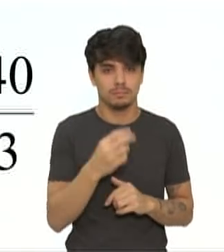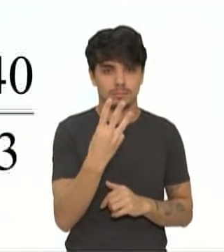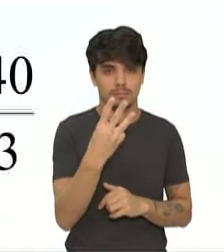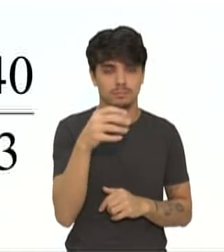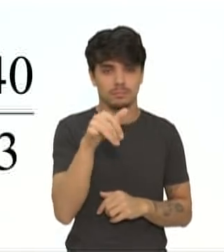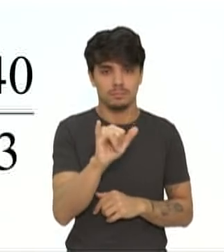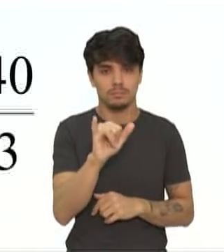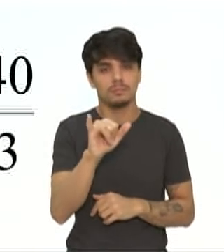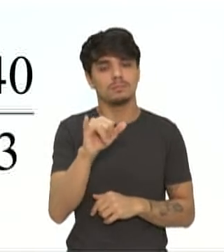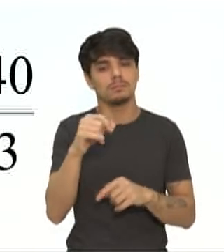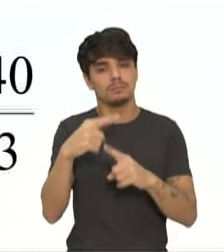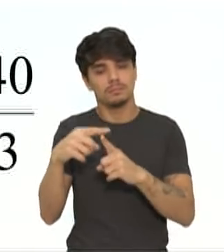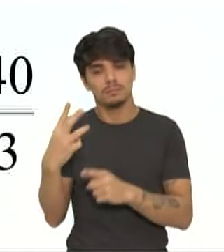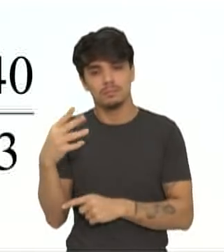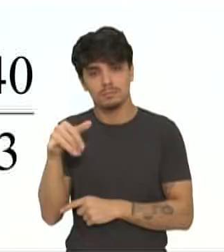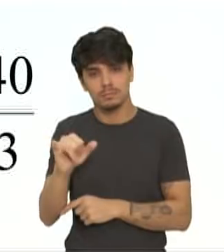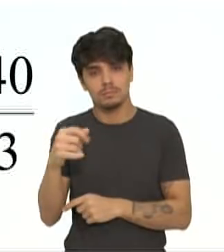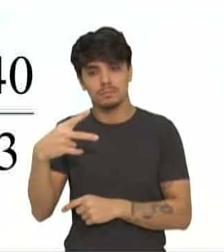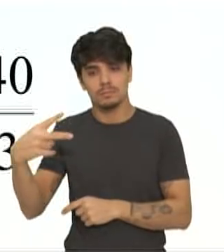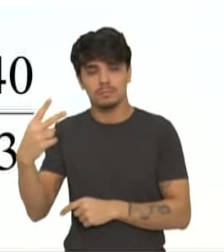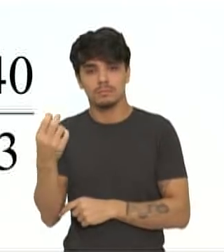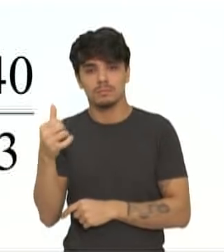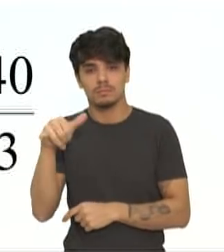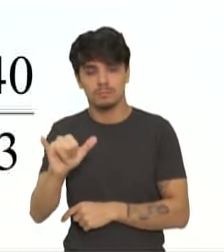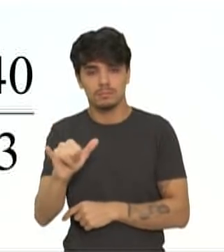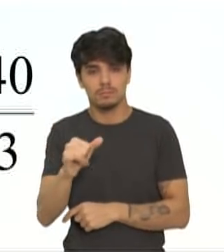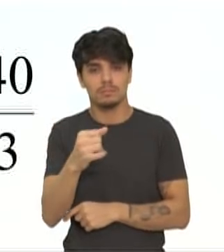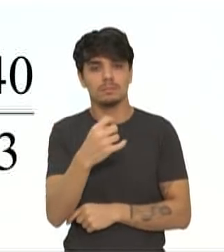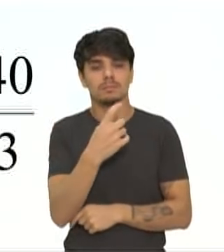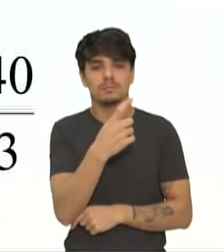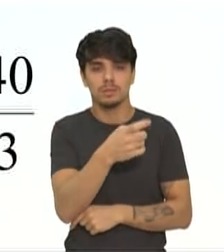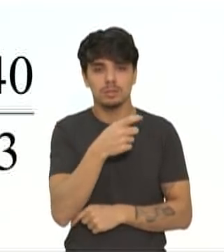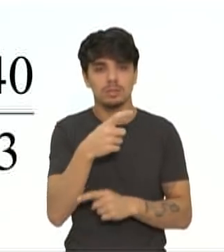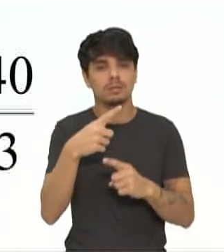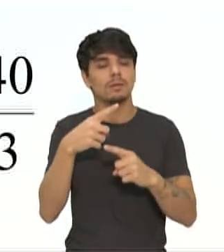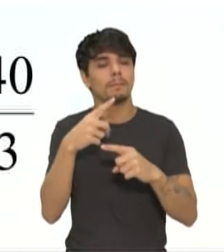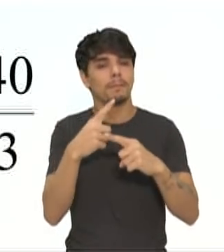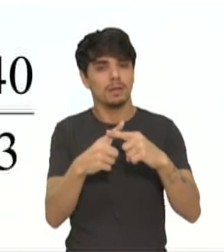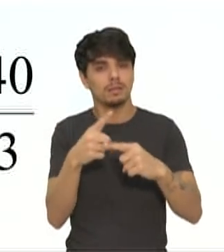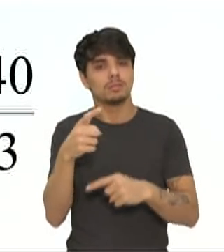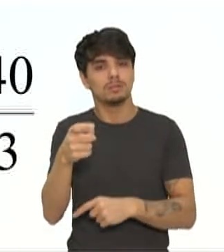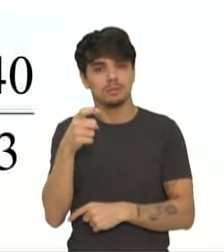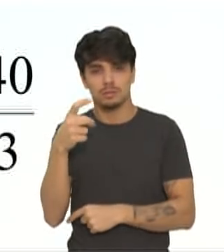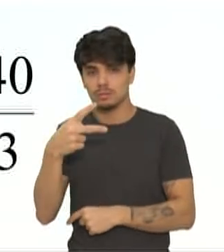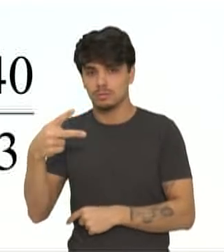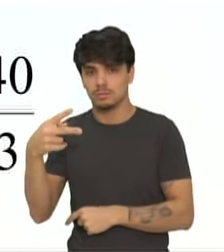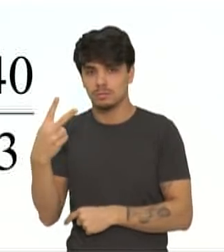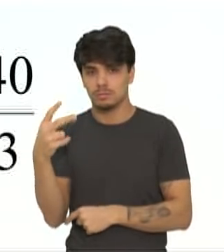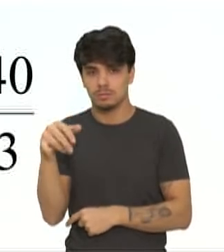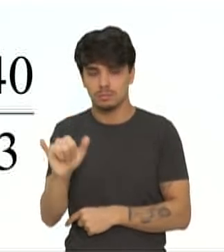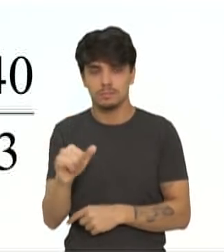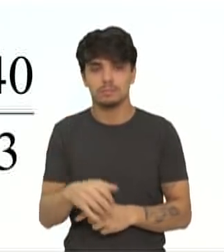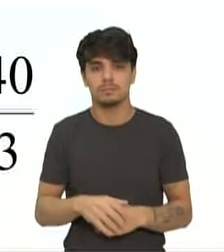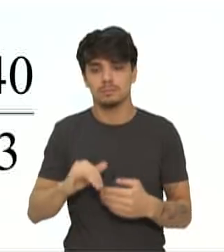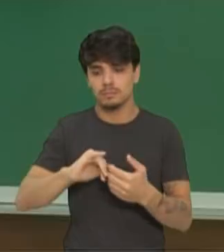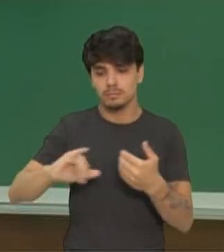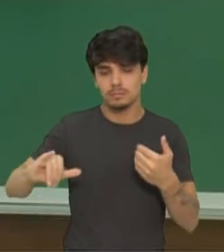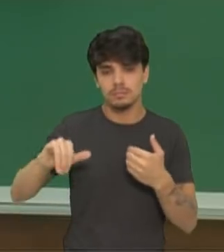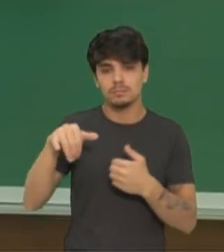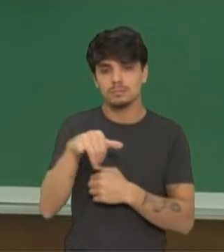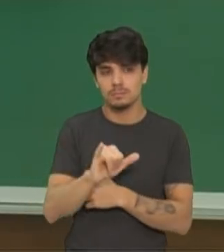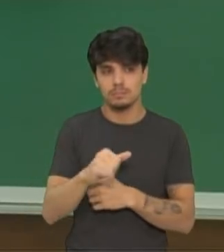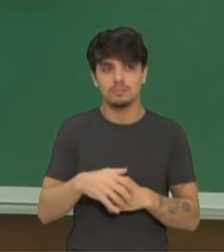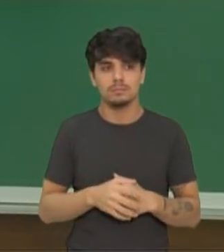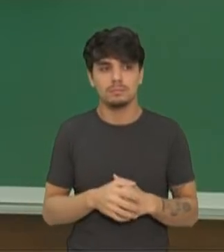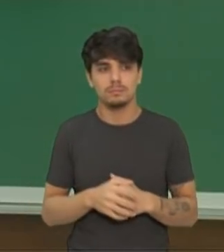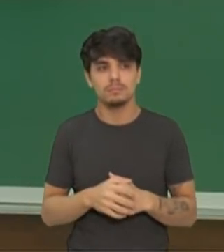dá 6y e x mais x, 2x. Isolando o y, passei para o outro lado, no primeiro membro, trocando